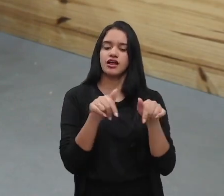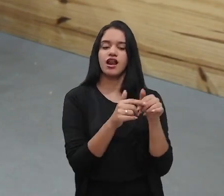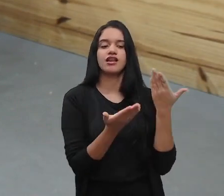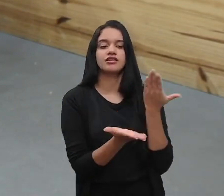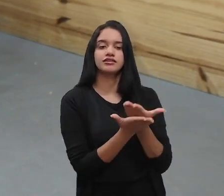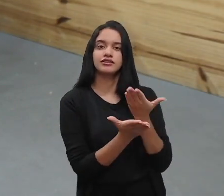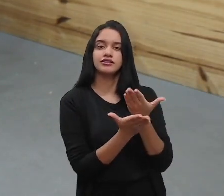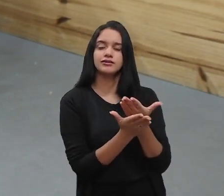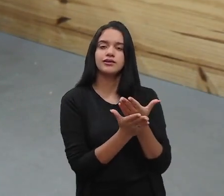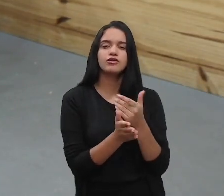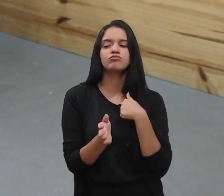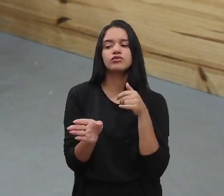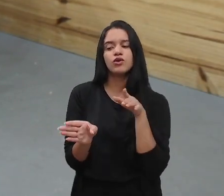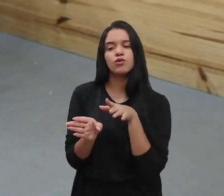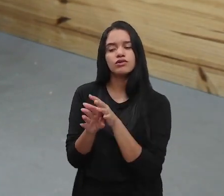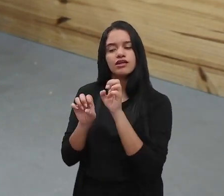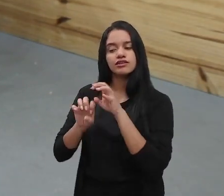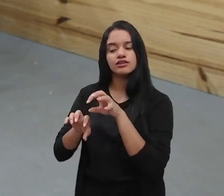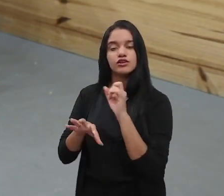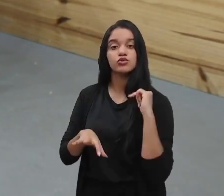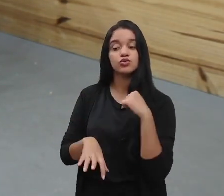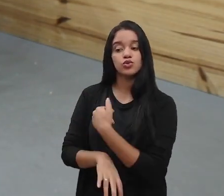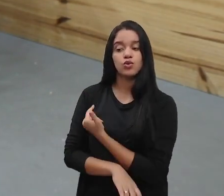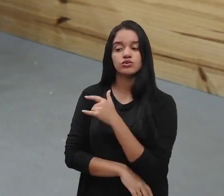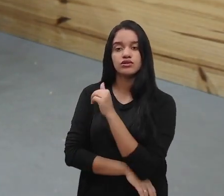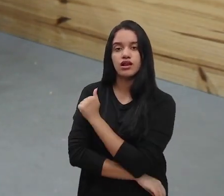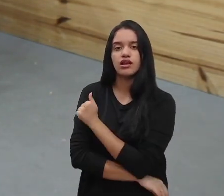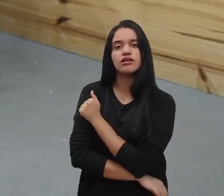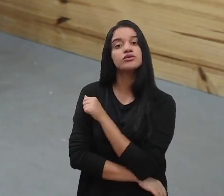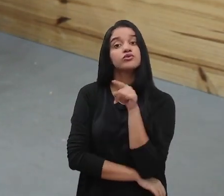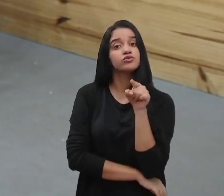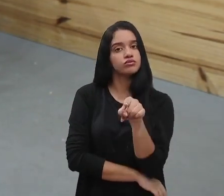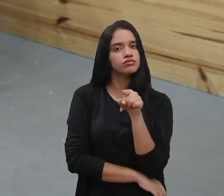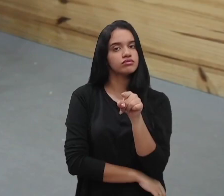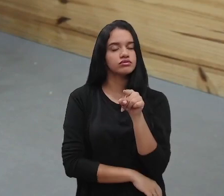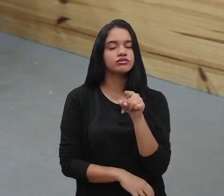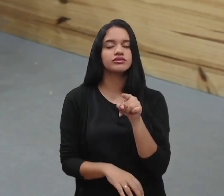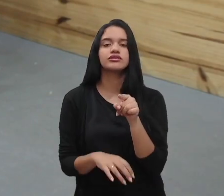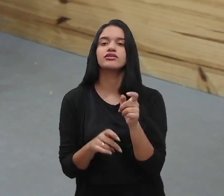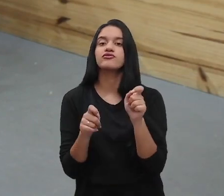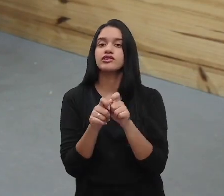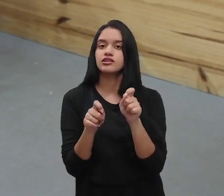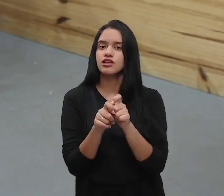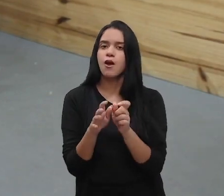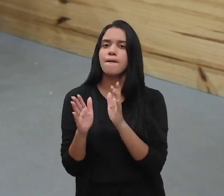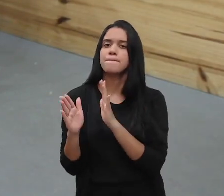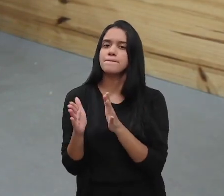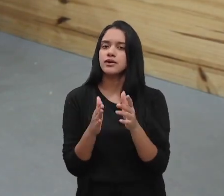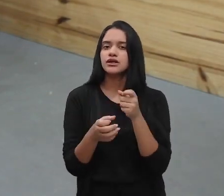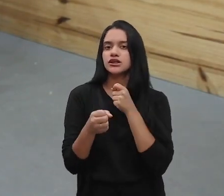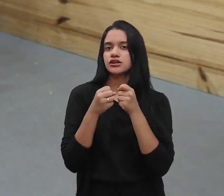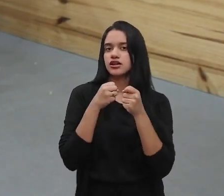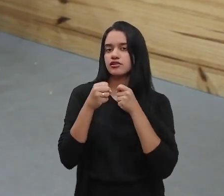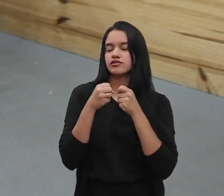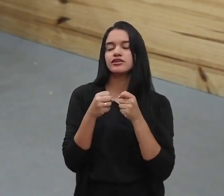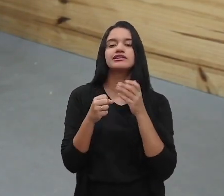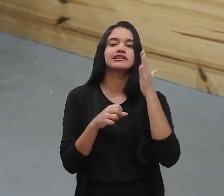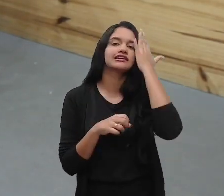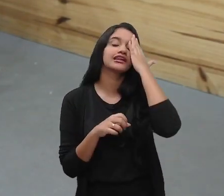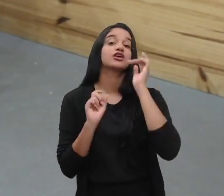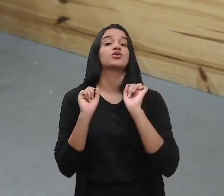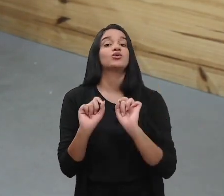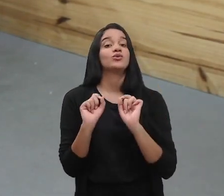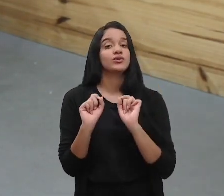conduzindo nossos alunos, que assim, quando você for realizar um processo, você tem que entender a questão do